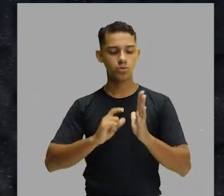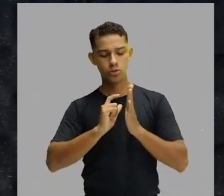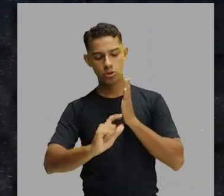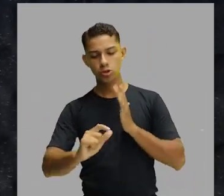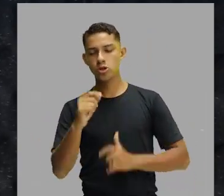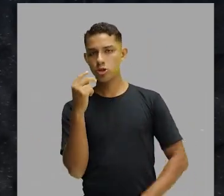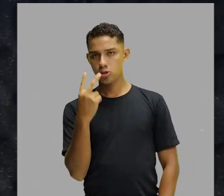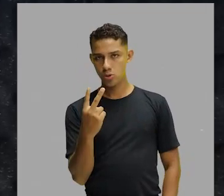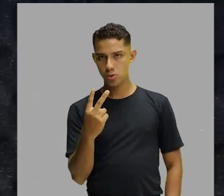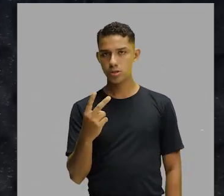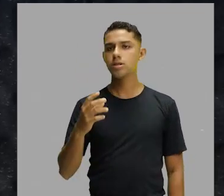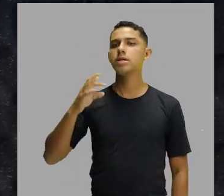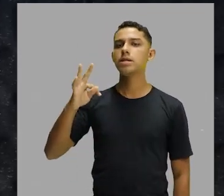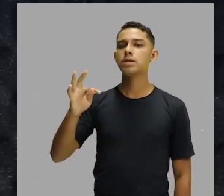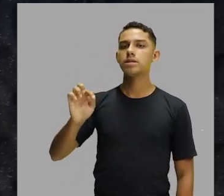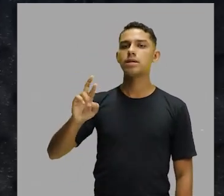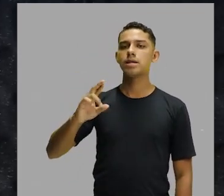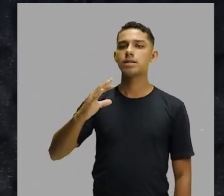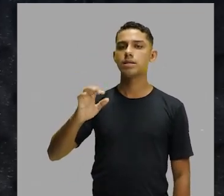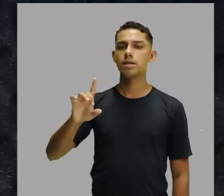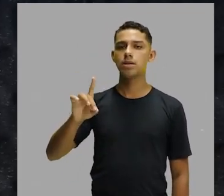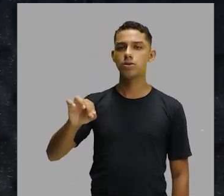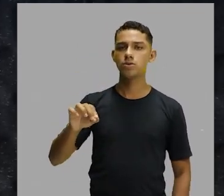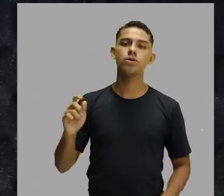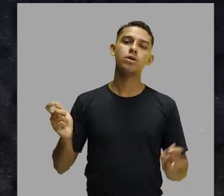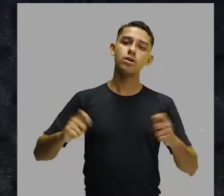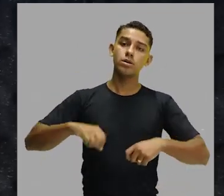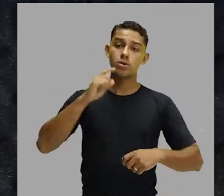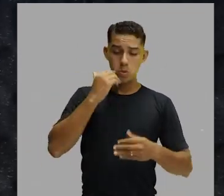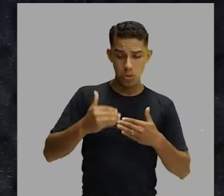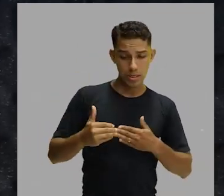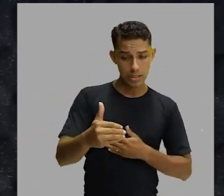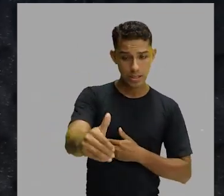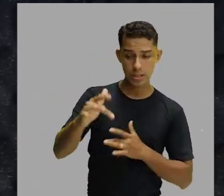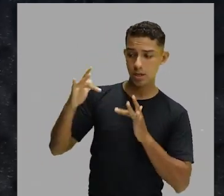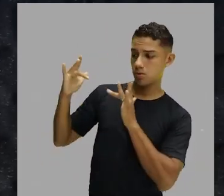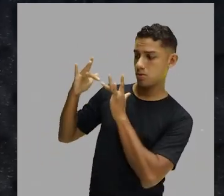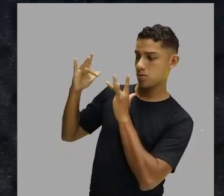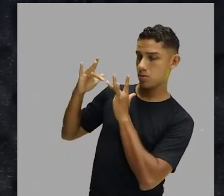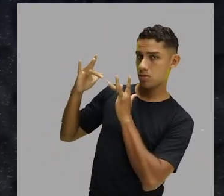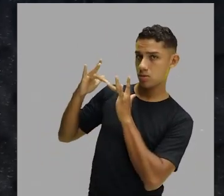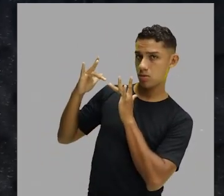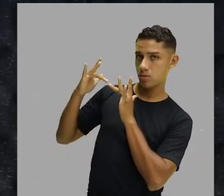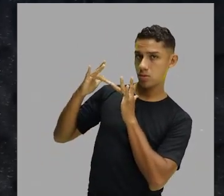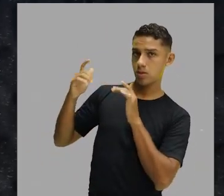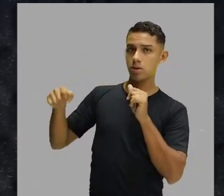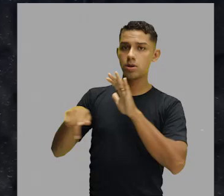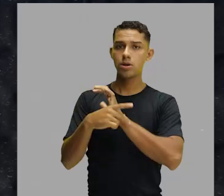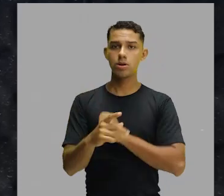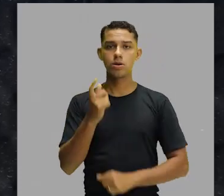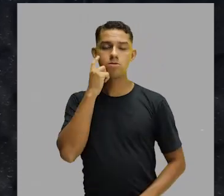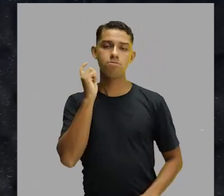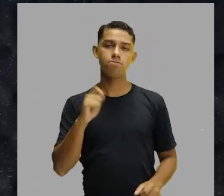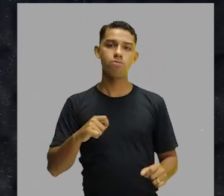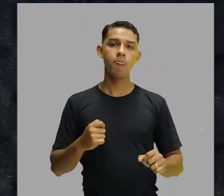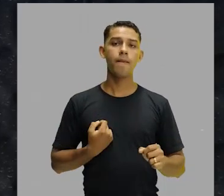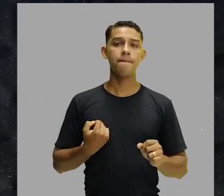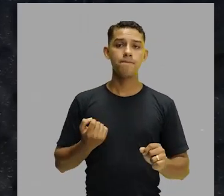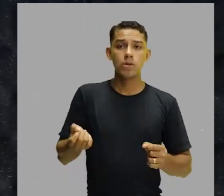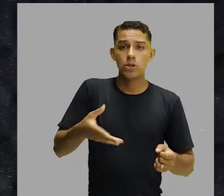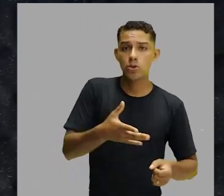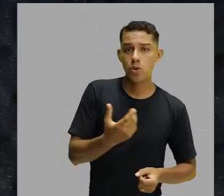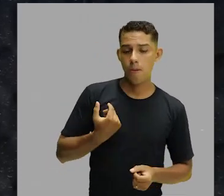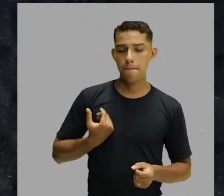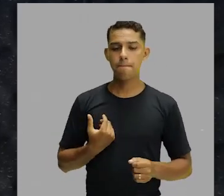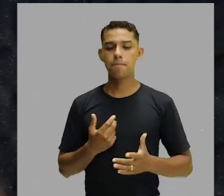quando inicia-se o classicismo, é com esse doce estilo novo, que é o soneto, que é trazido por Sá de Miranda